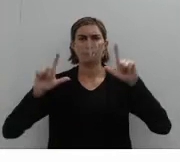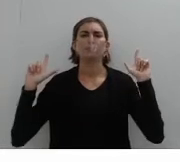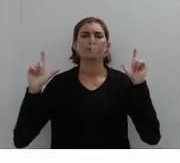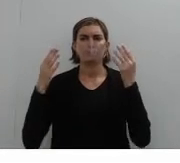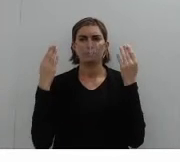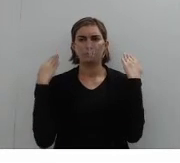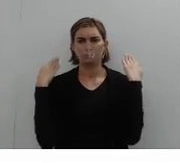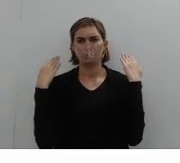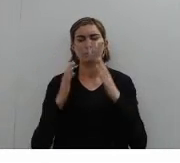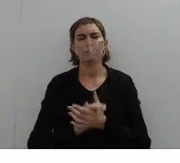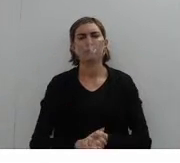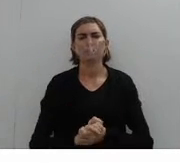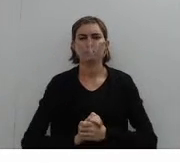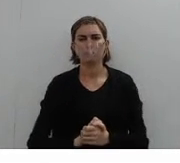slide